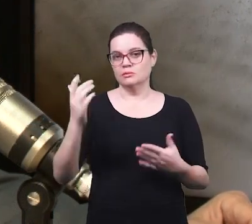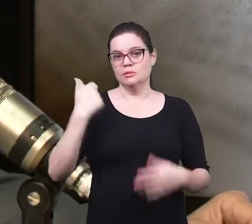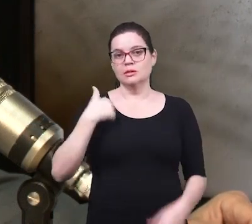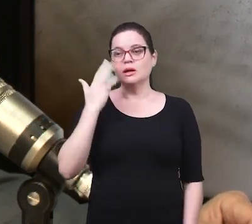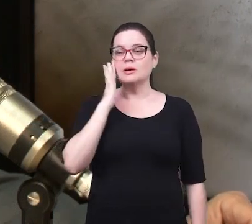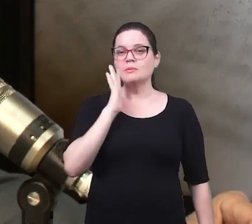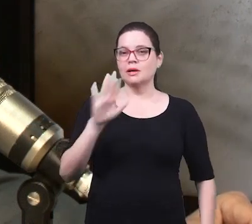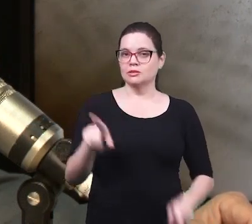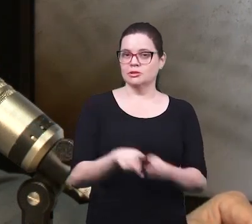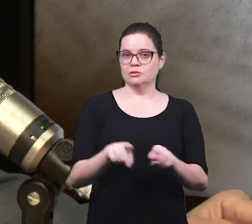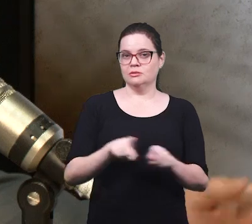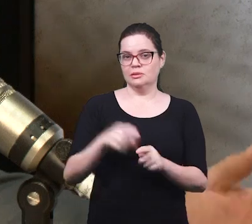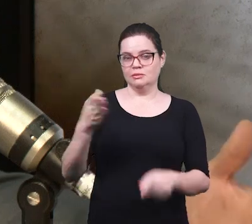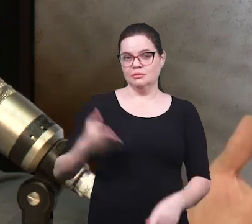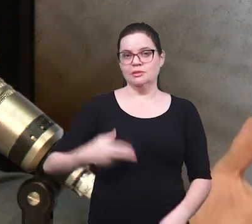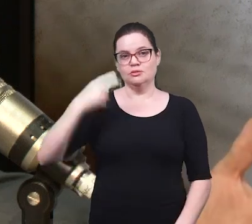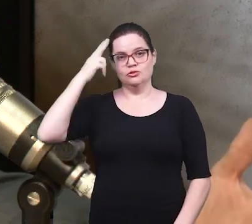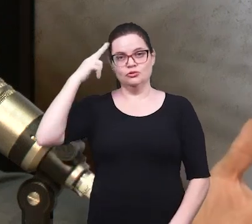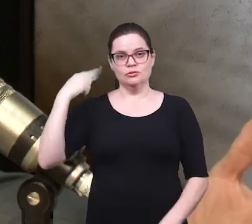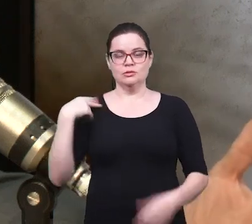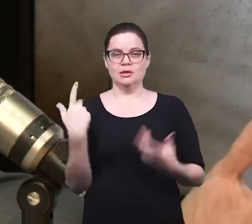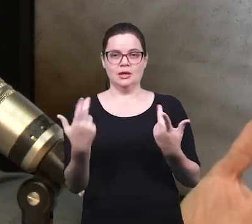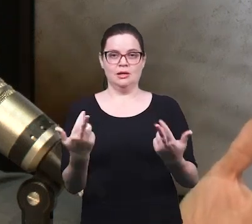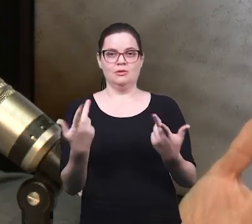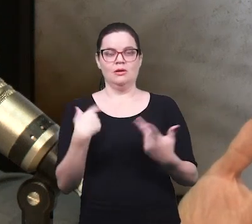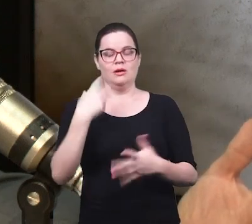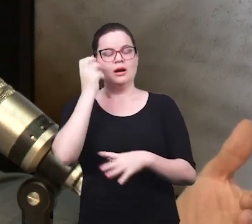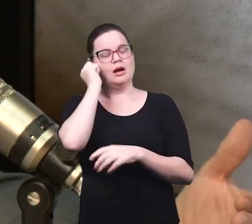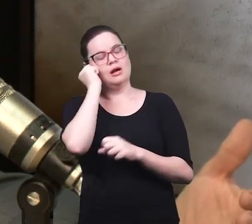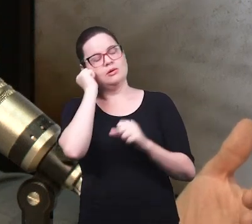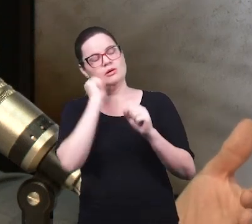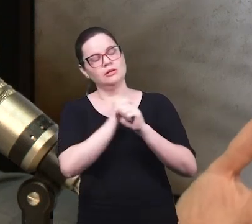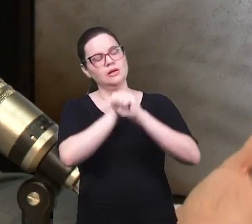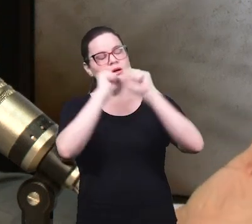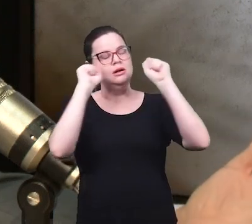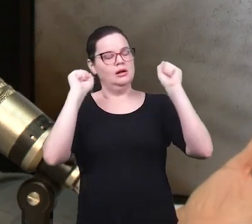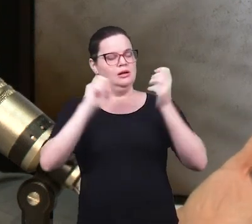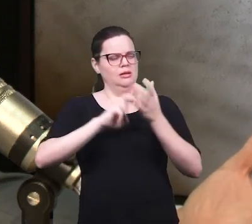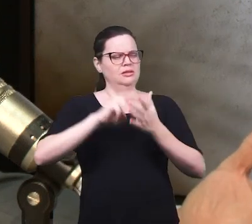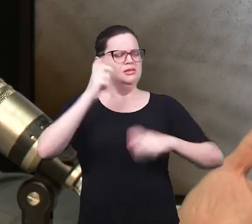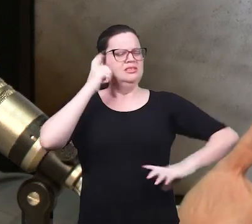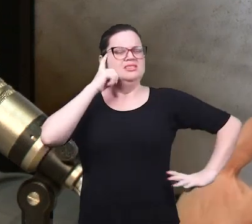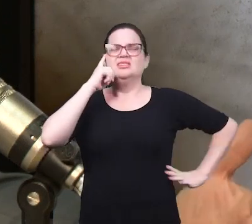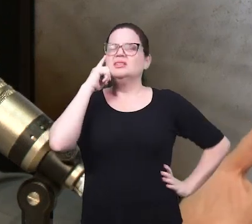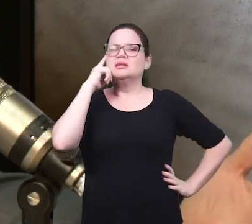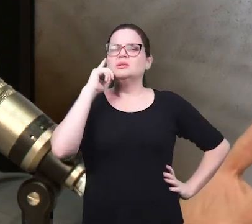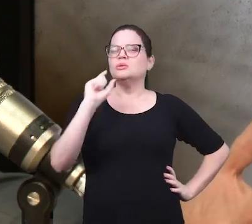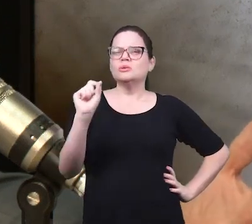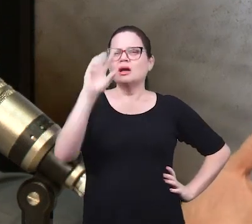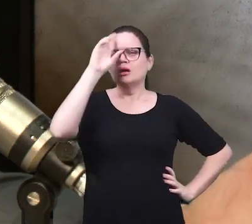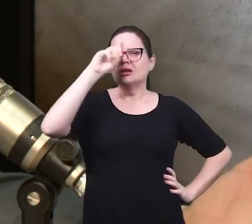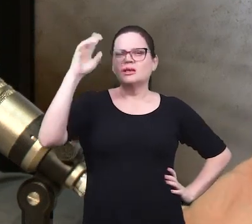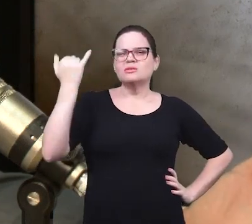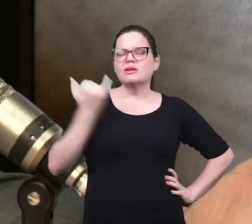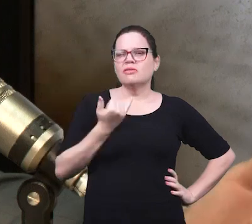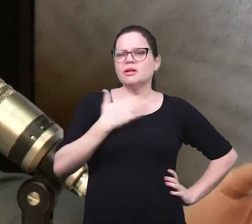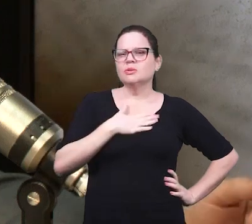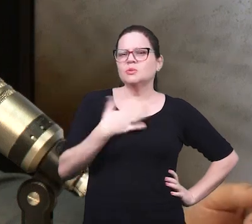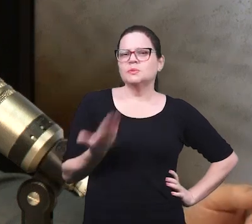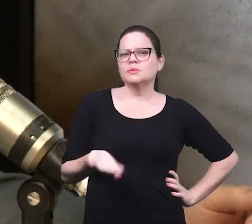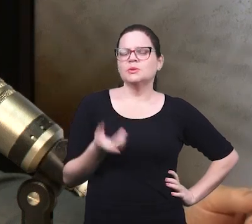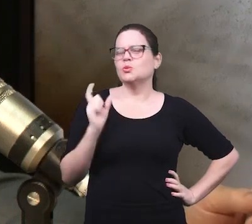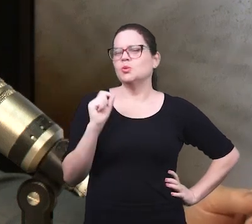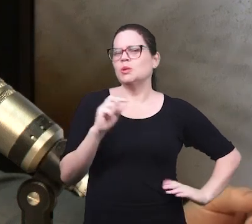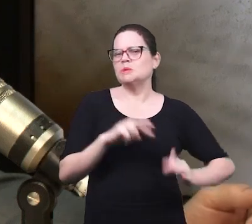sonho. Eu fico imaginando José, né, tendo esse sonho, acordando pela manhã, imaginando o que que Deus está